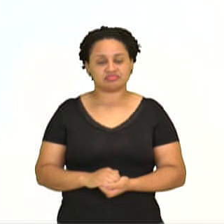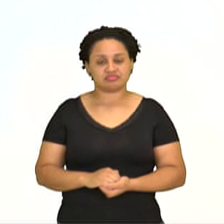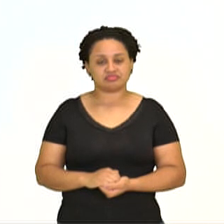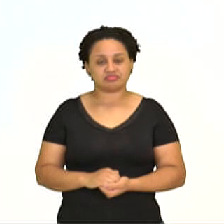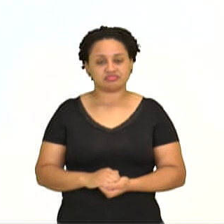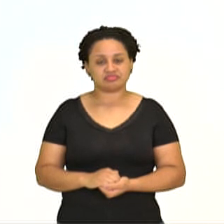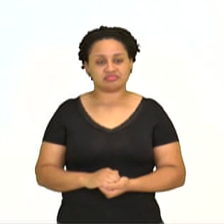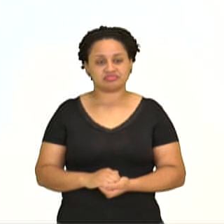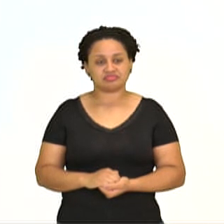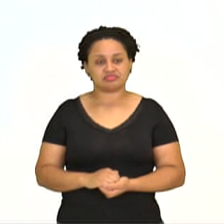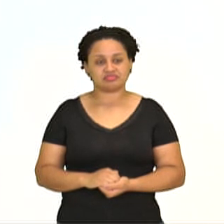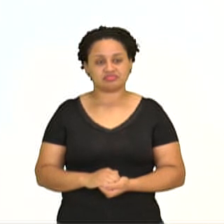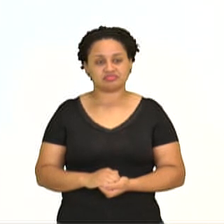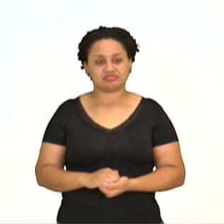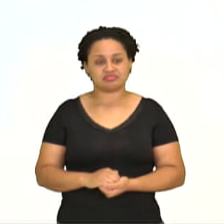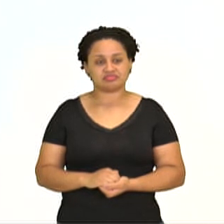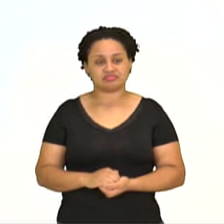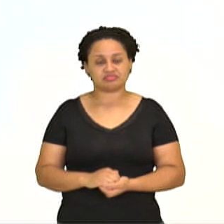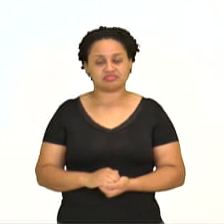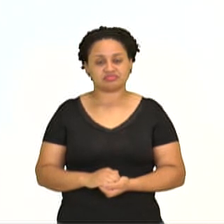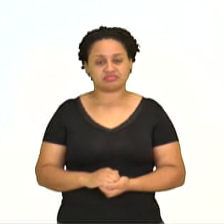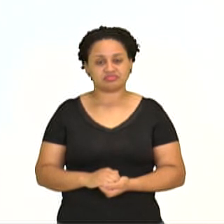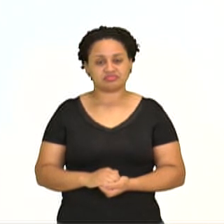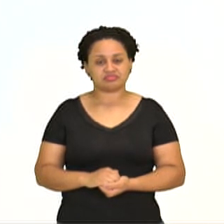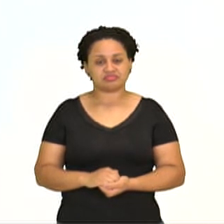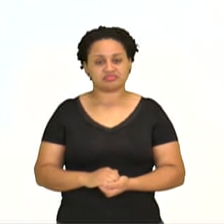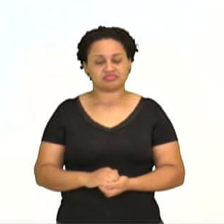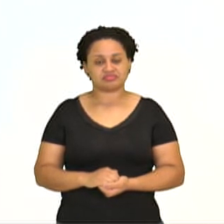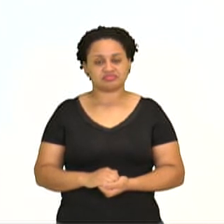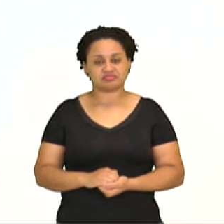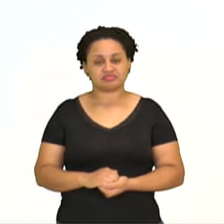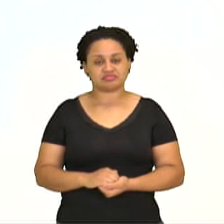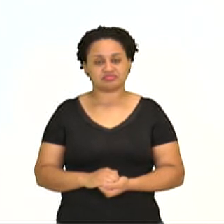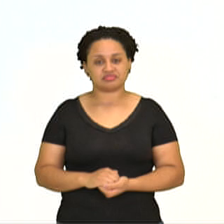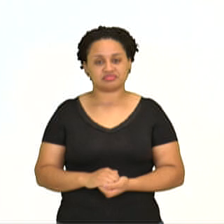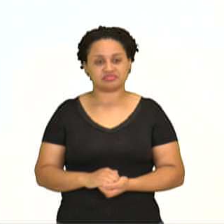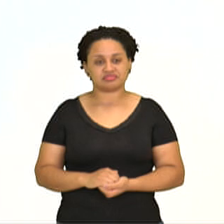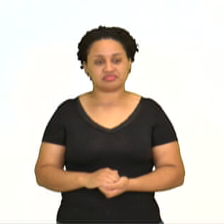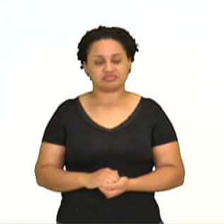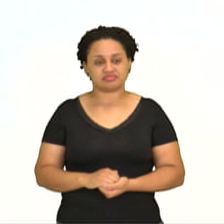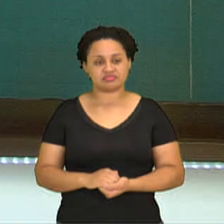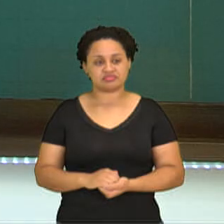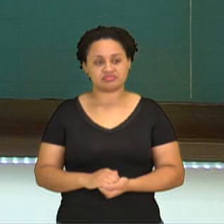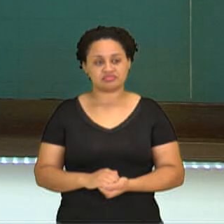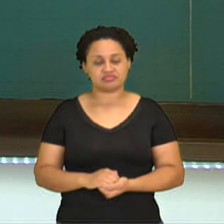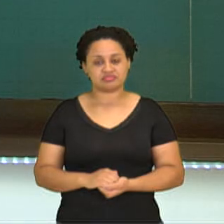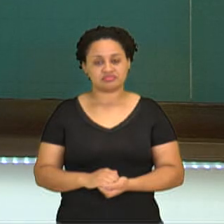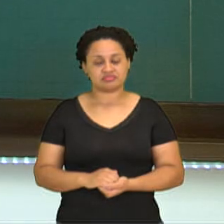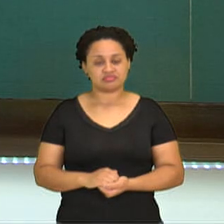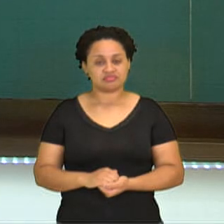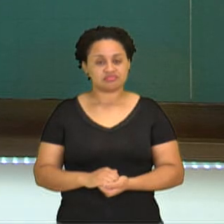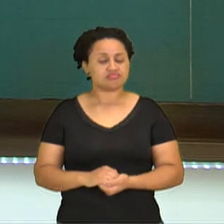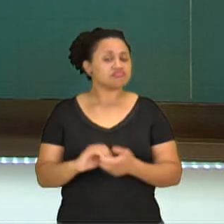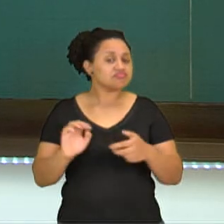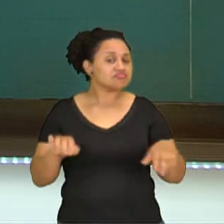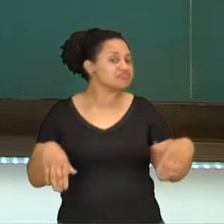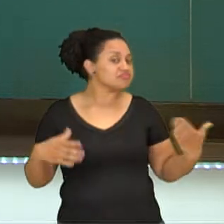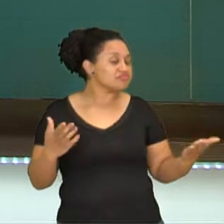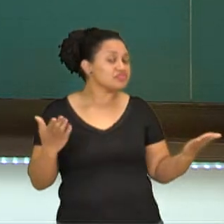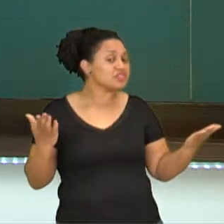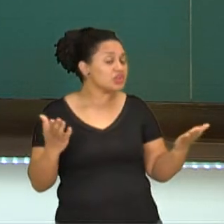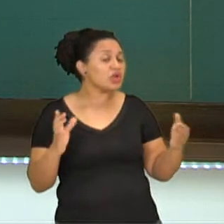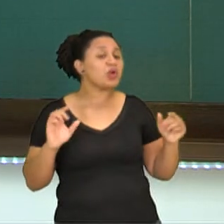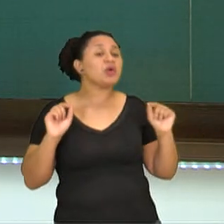it is. Who put it in the stupid closet? E agora?